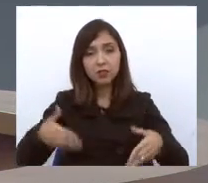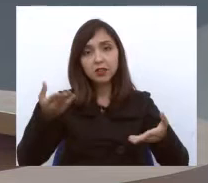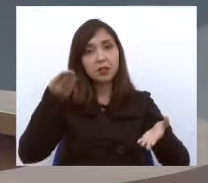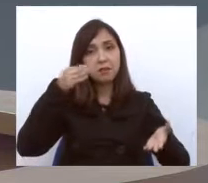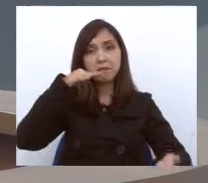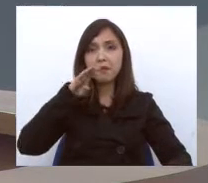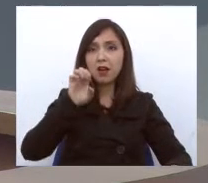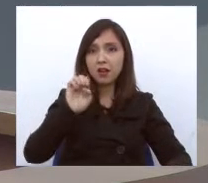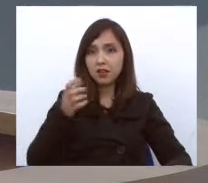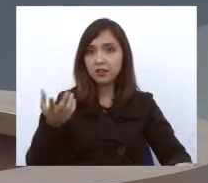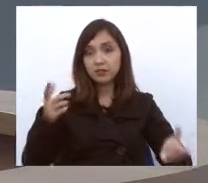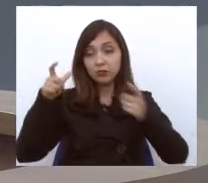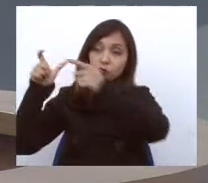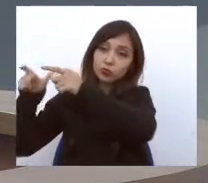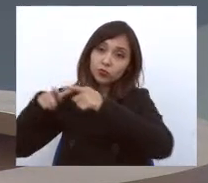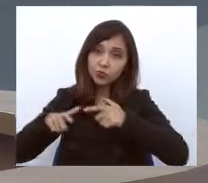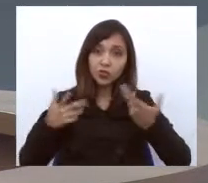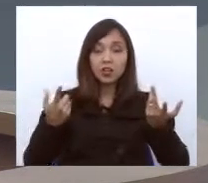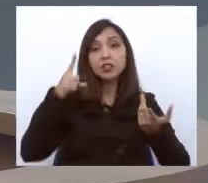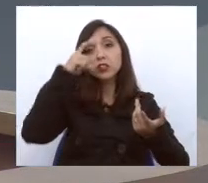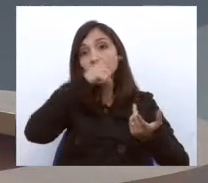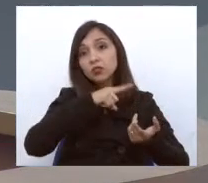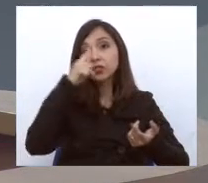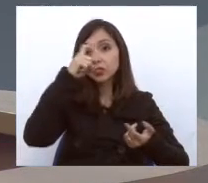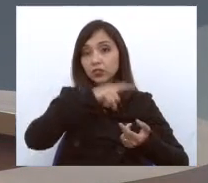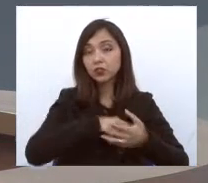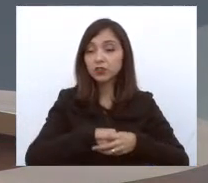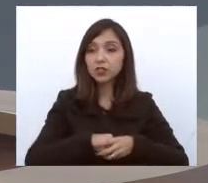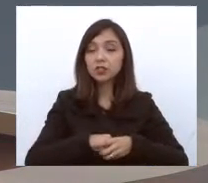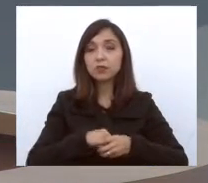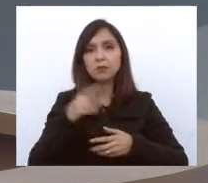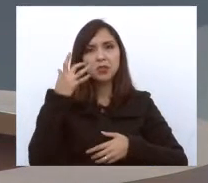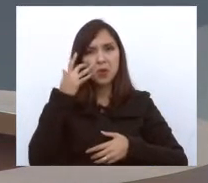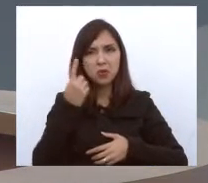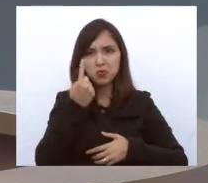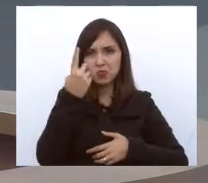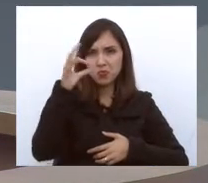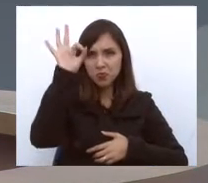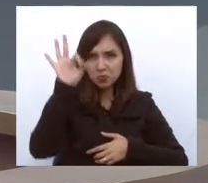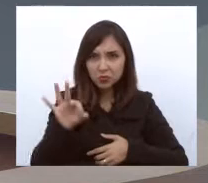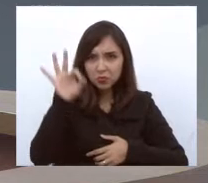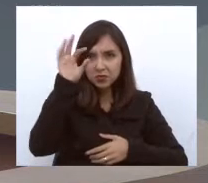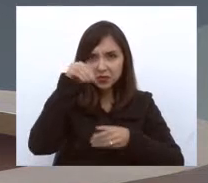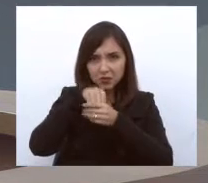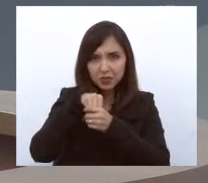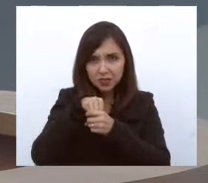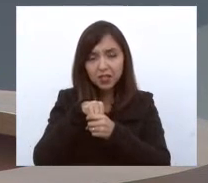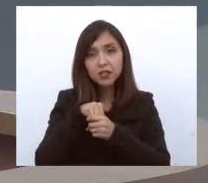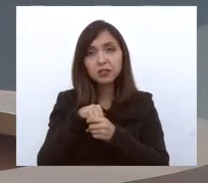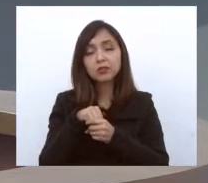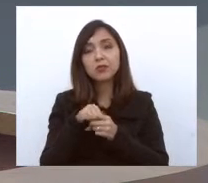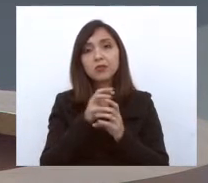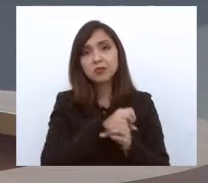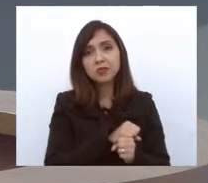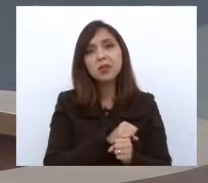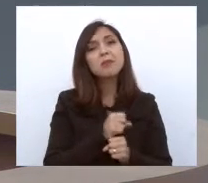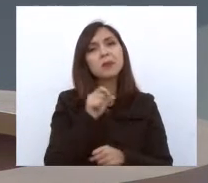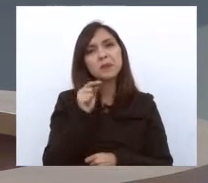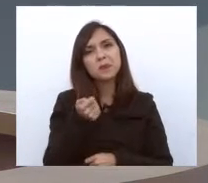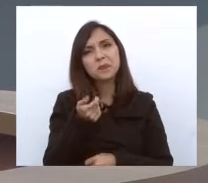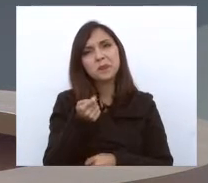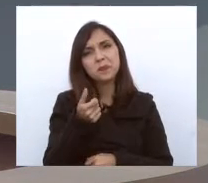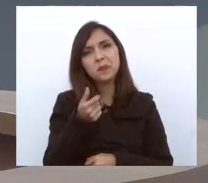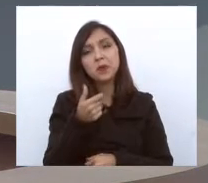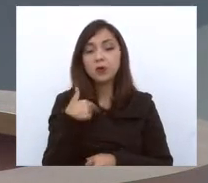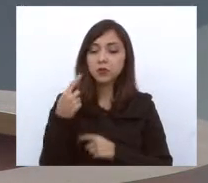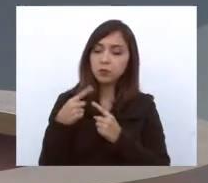naquela localidade. E a dificuldade é muito grande. E eu acho que 1% dentro do orçamento é muito pouco para o vereador,